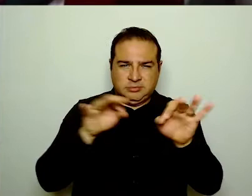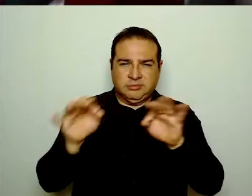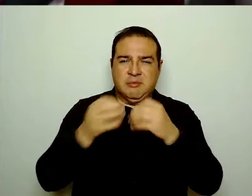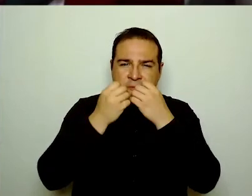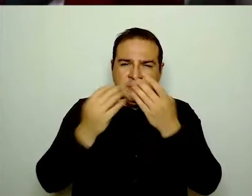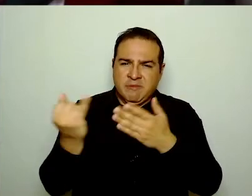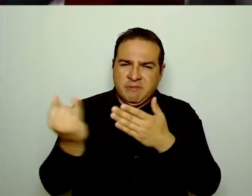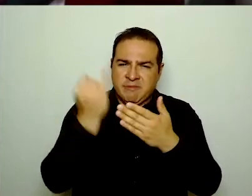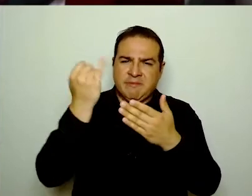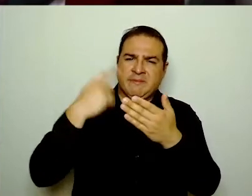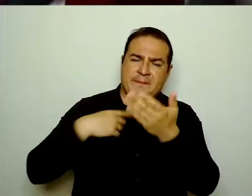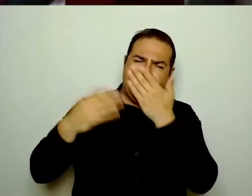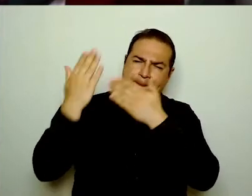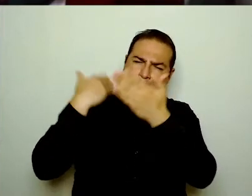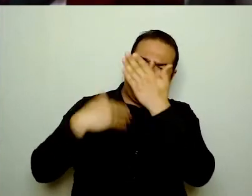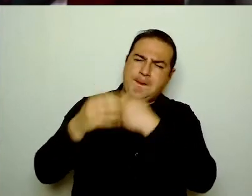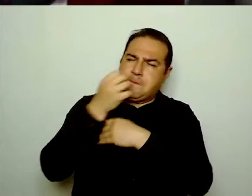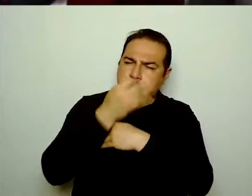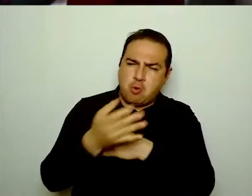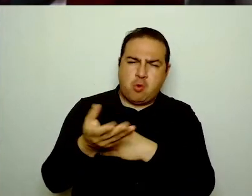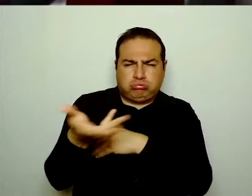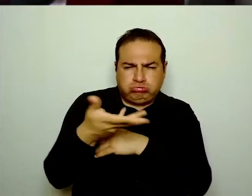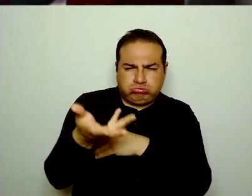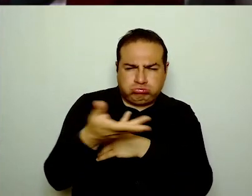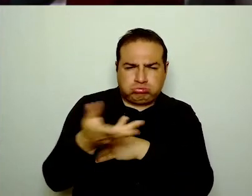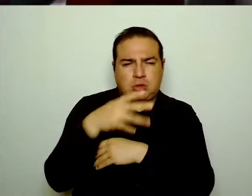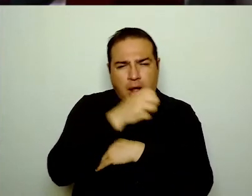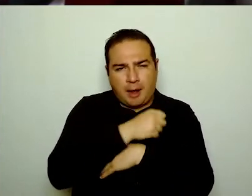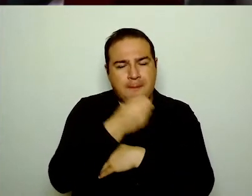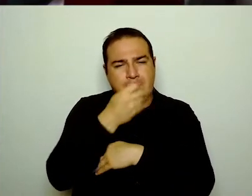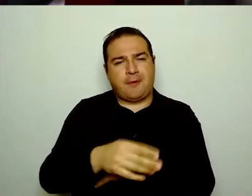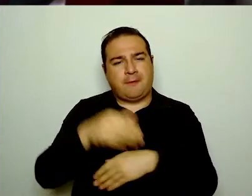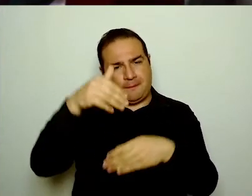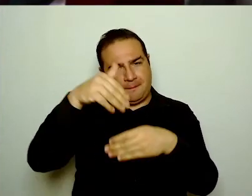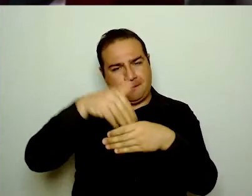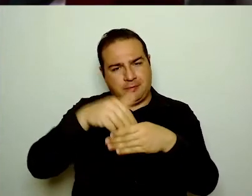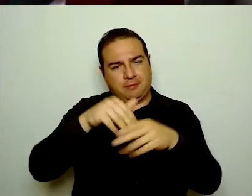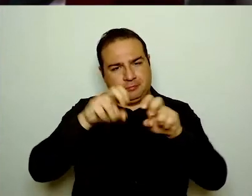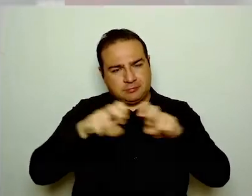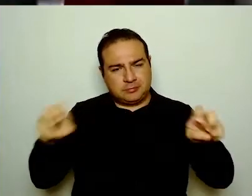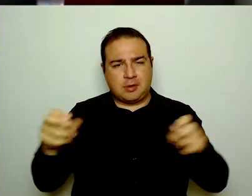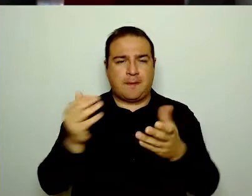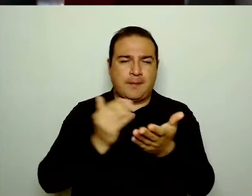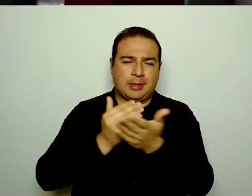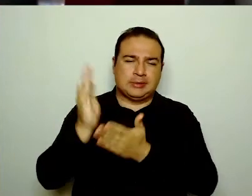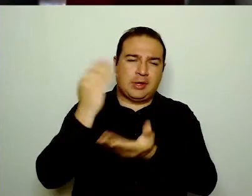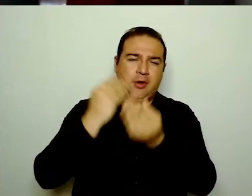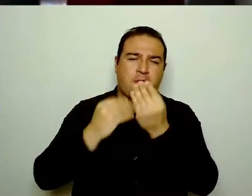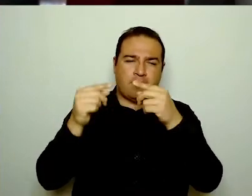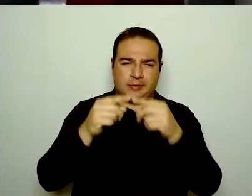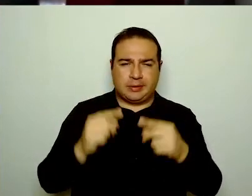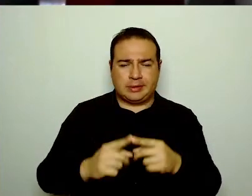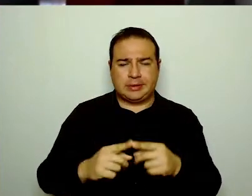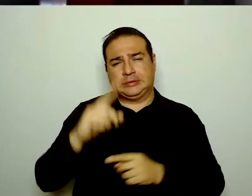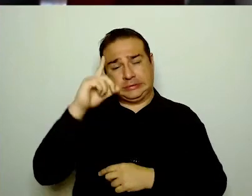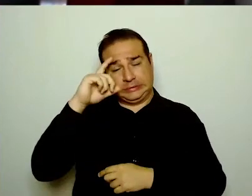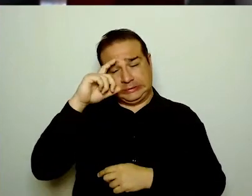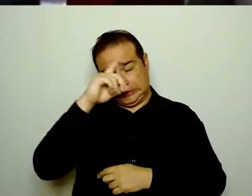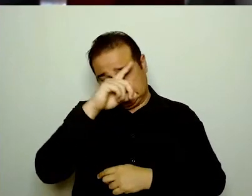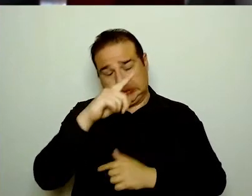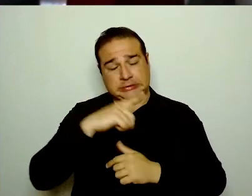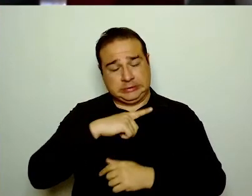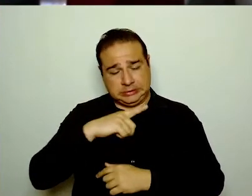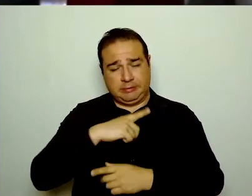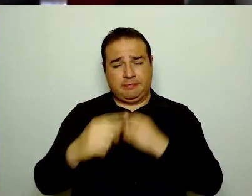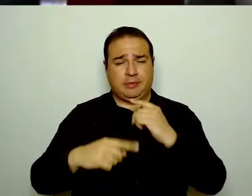um mecanismo muito importante à época, em que agilizou muito a convocação de mesários. Inicialmente, a convocação dos mesários era